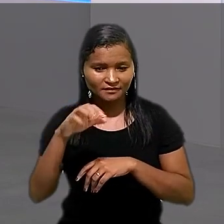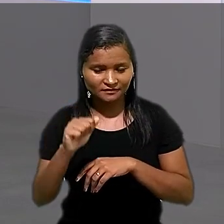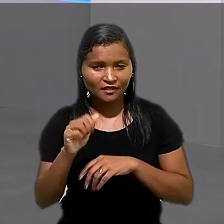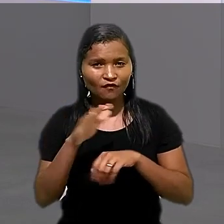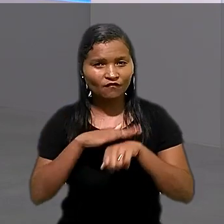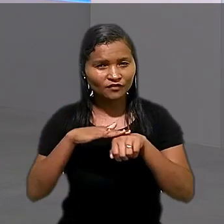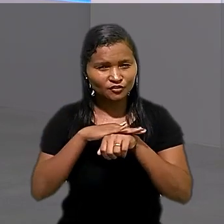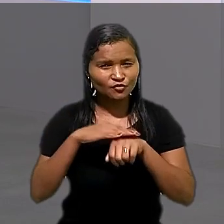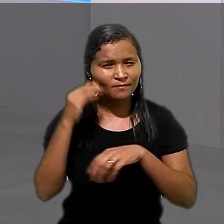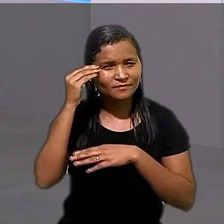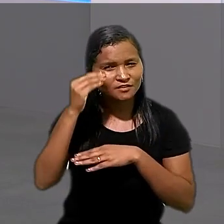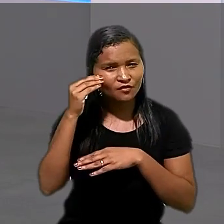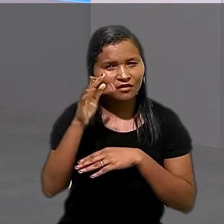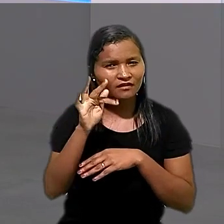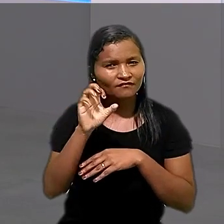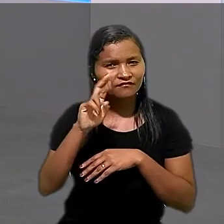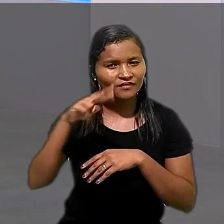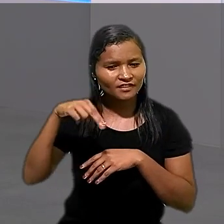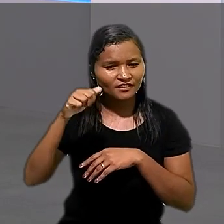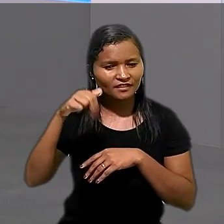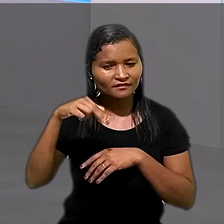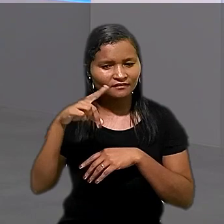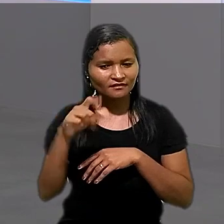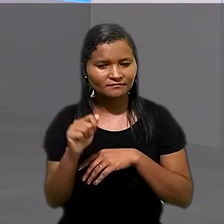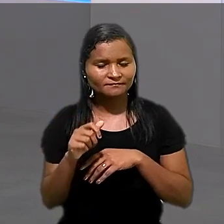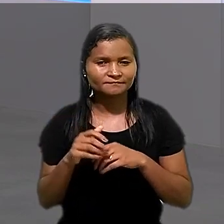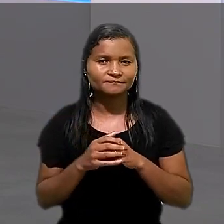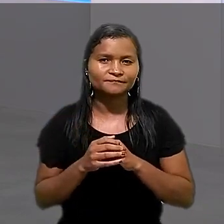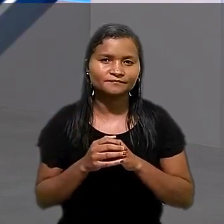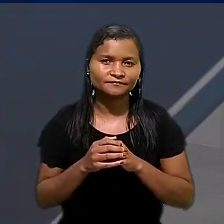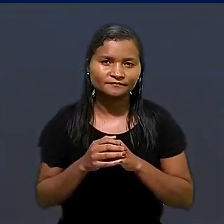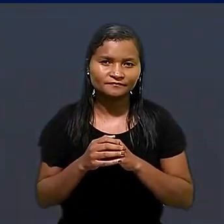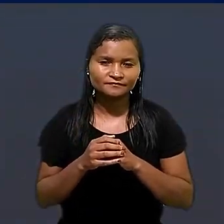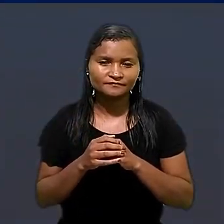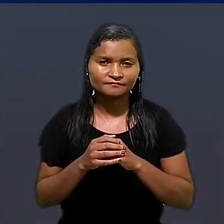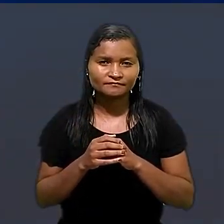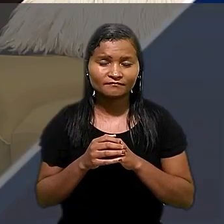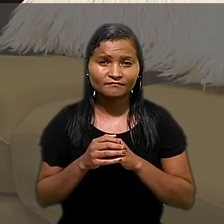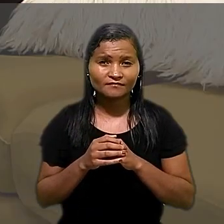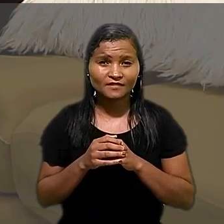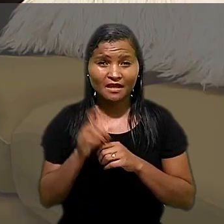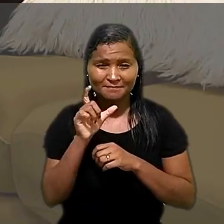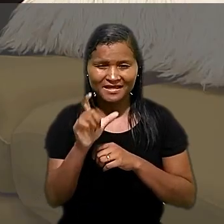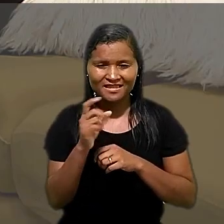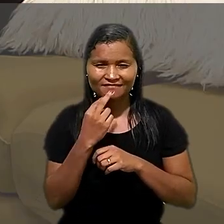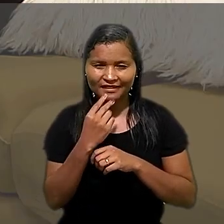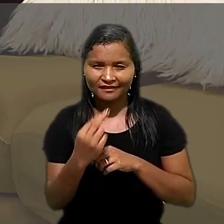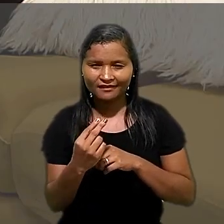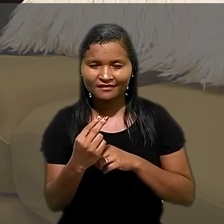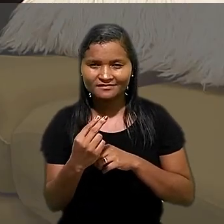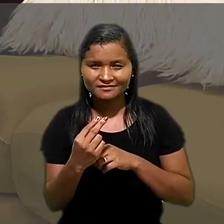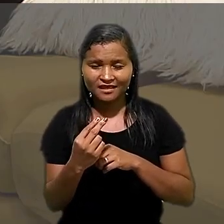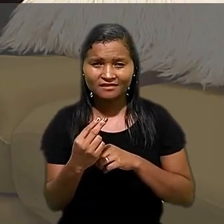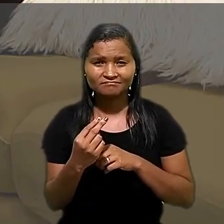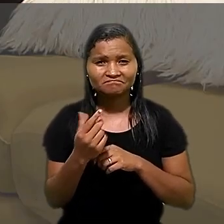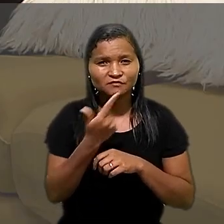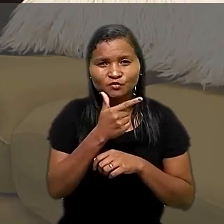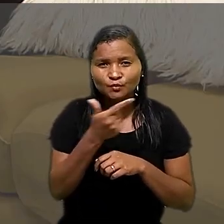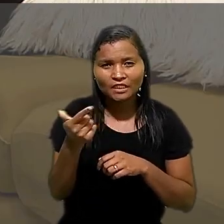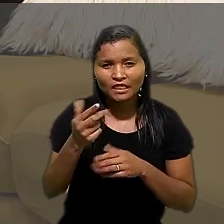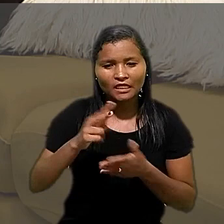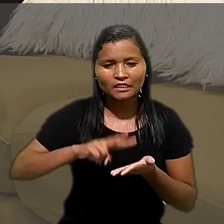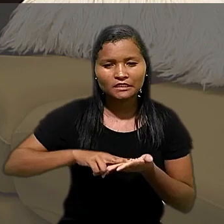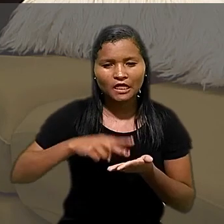conversou com a psicóloga Fernanda Angelini vamos ver o termo em inglês e as Light